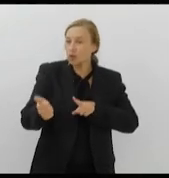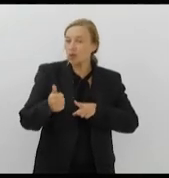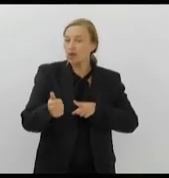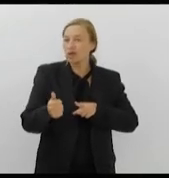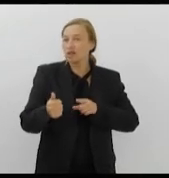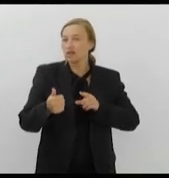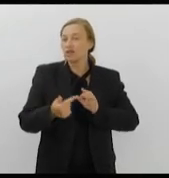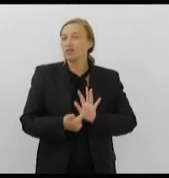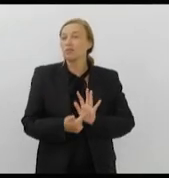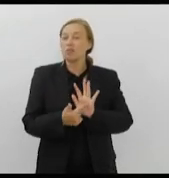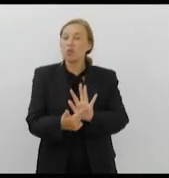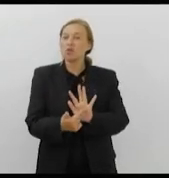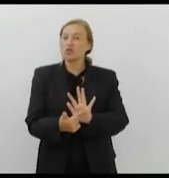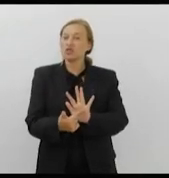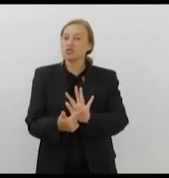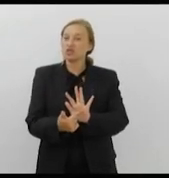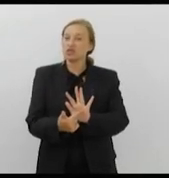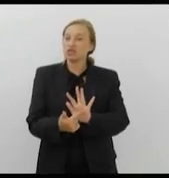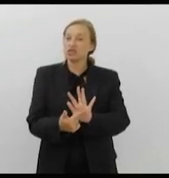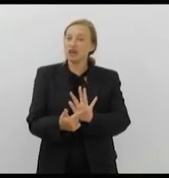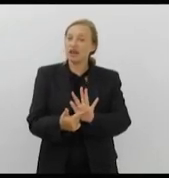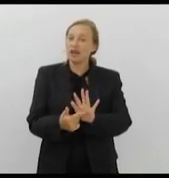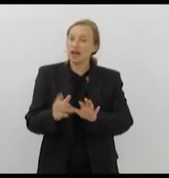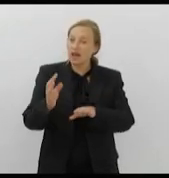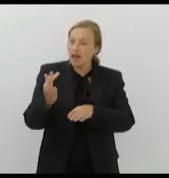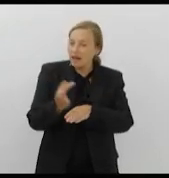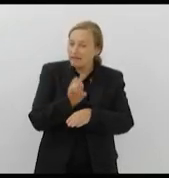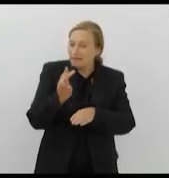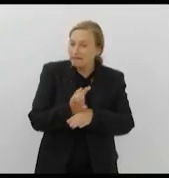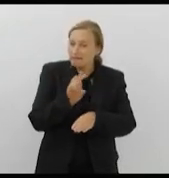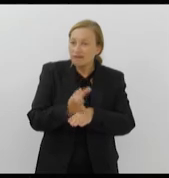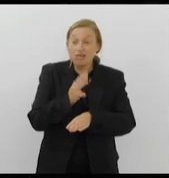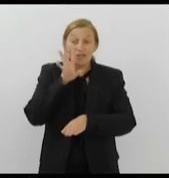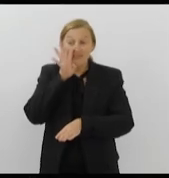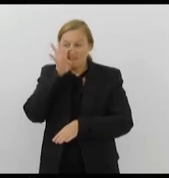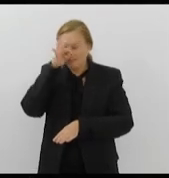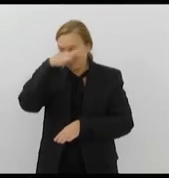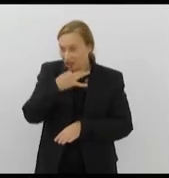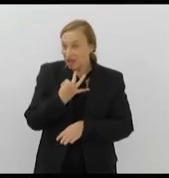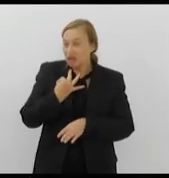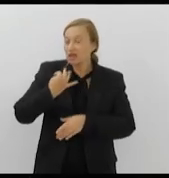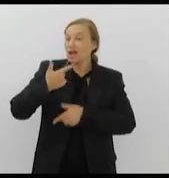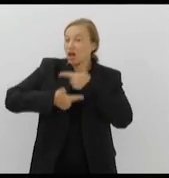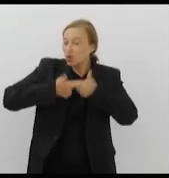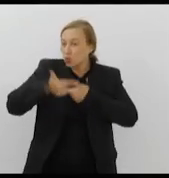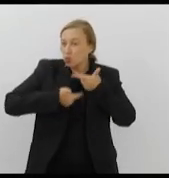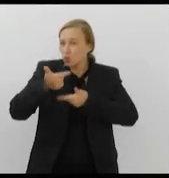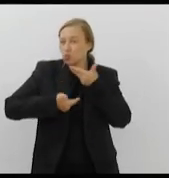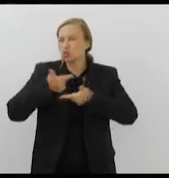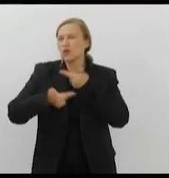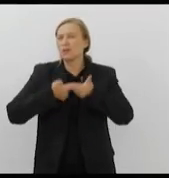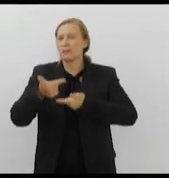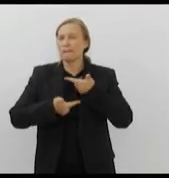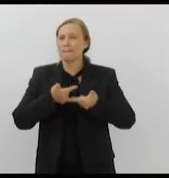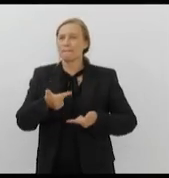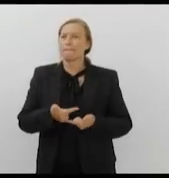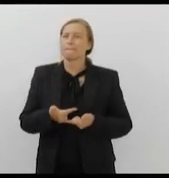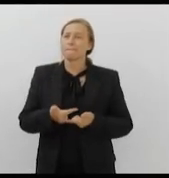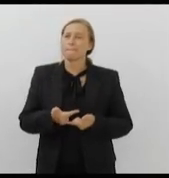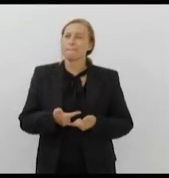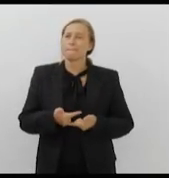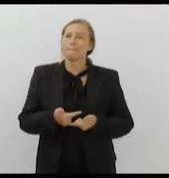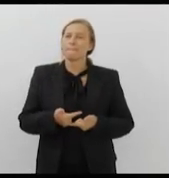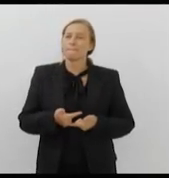revela aspectos da resistência, da luta e da busca de